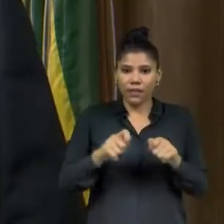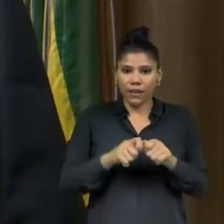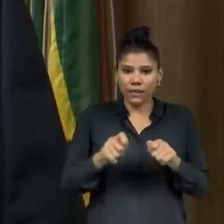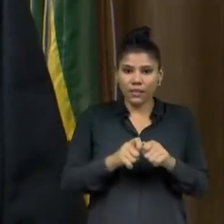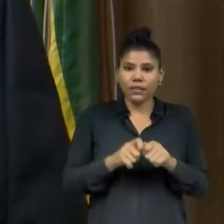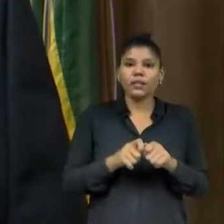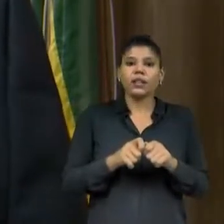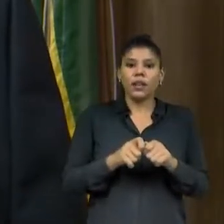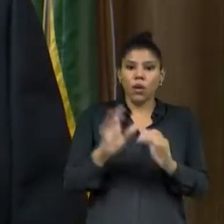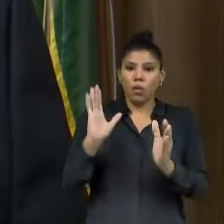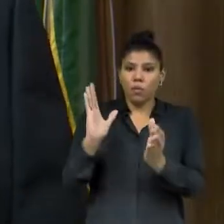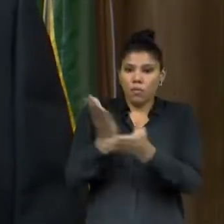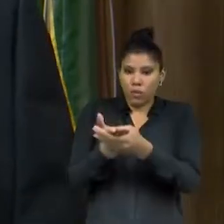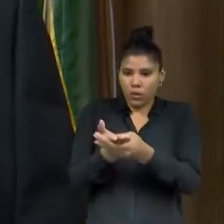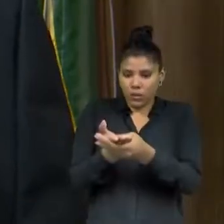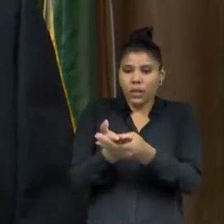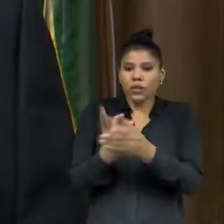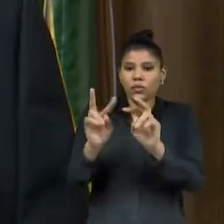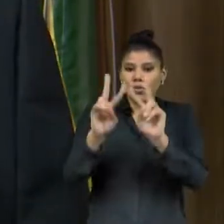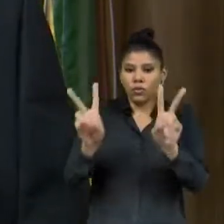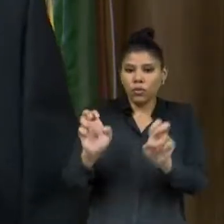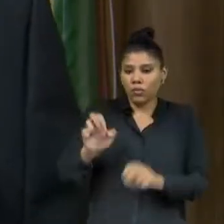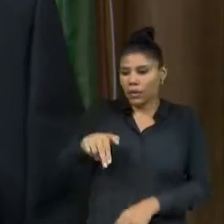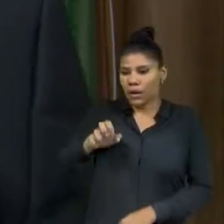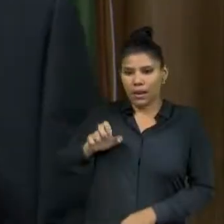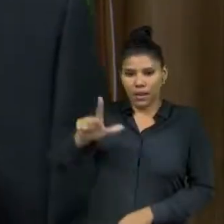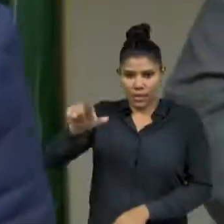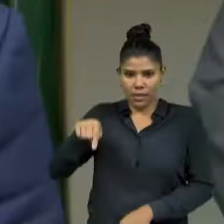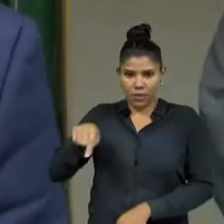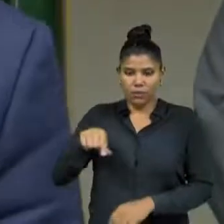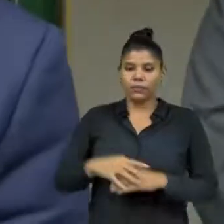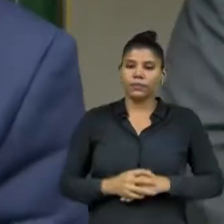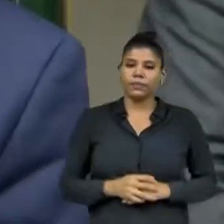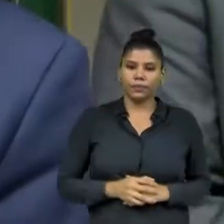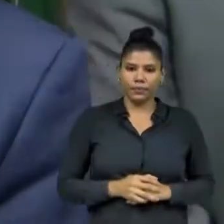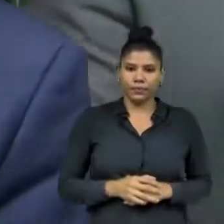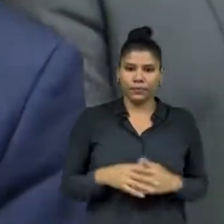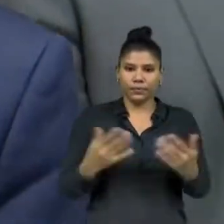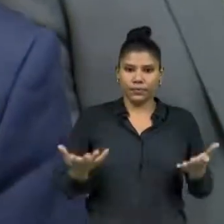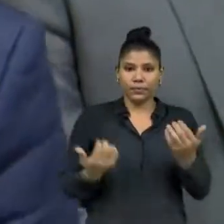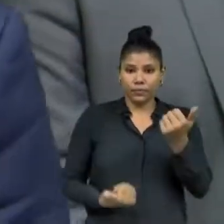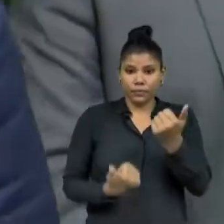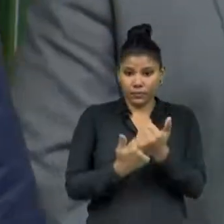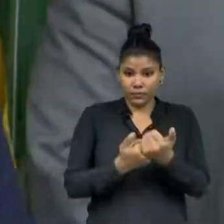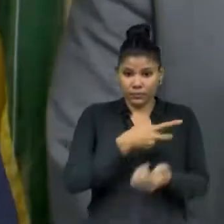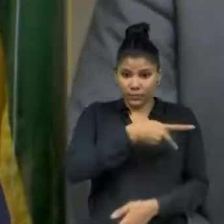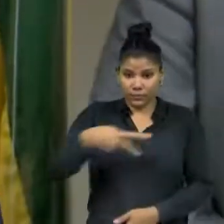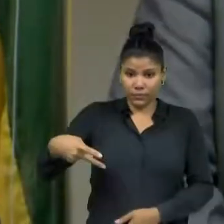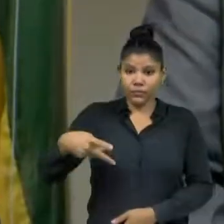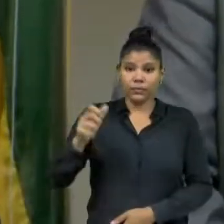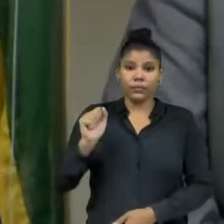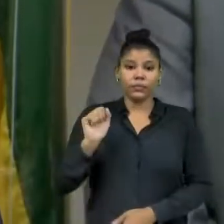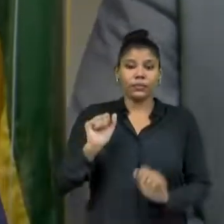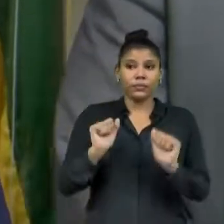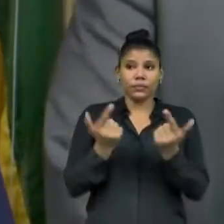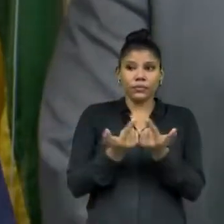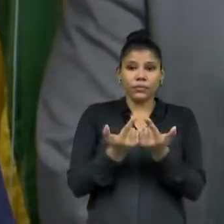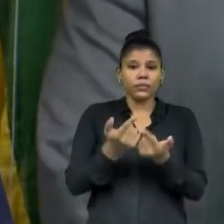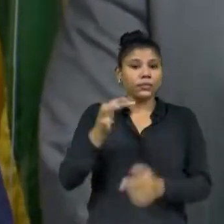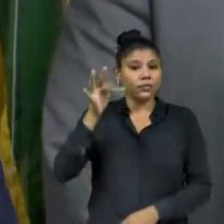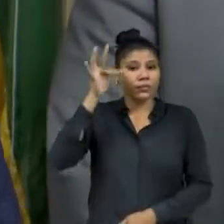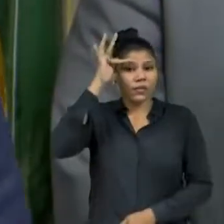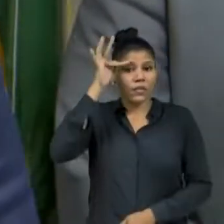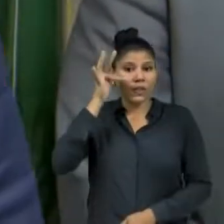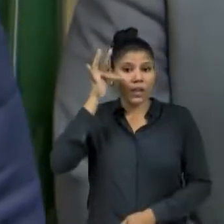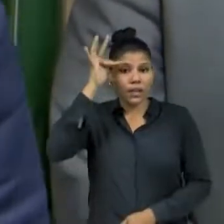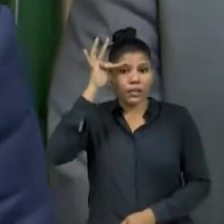qualquer processo alístico em relação a essas ações que estamos tomando. O vice-presidente da Assembleia, deputado Fernando Santana, explicou